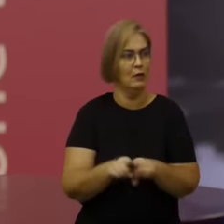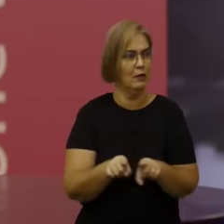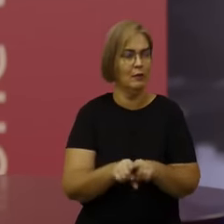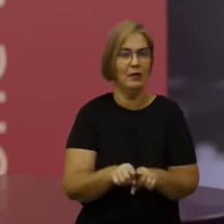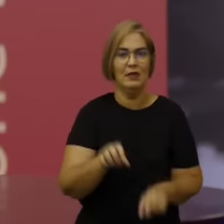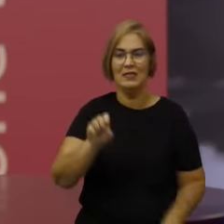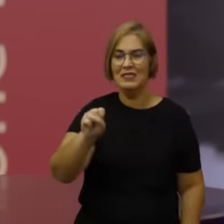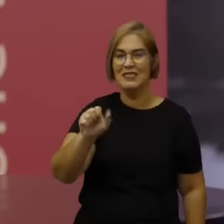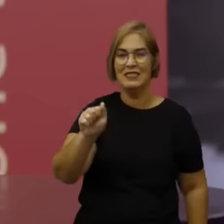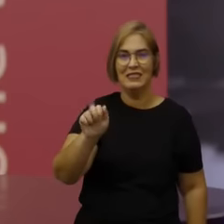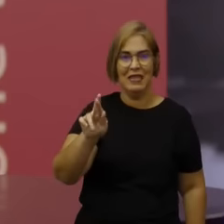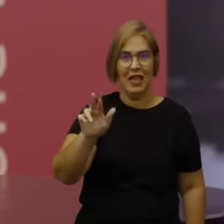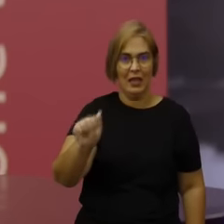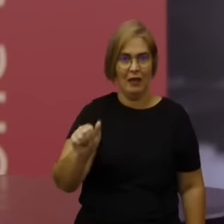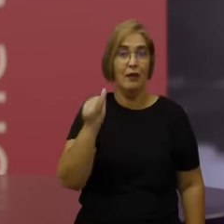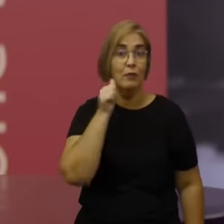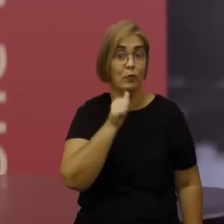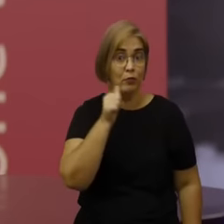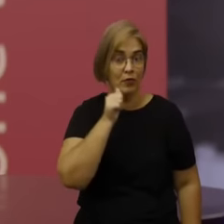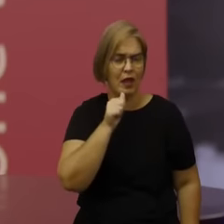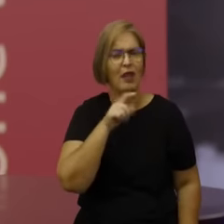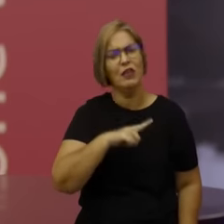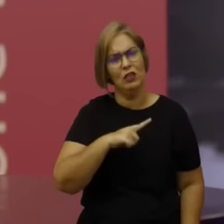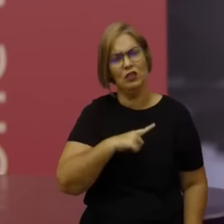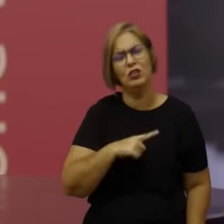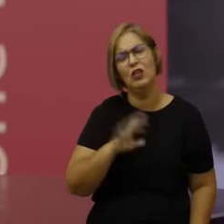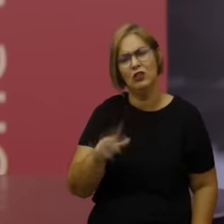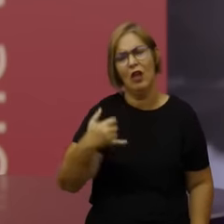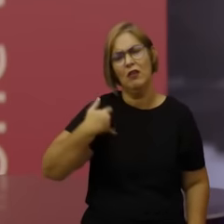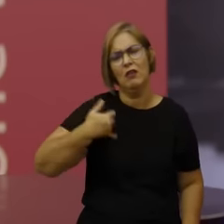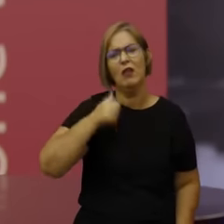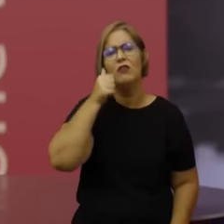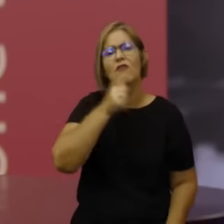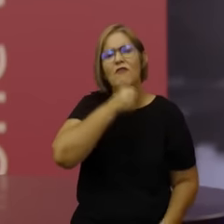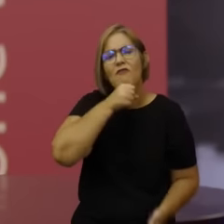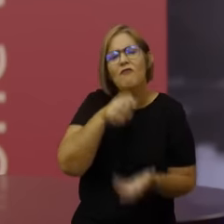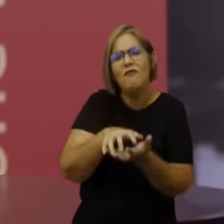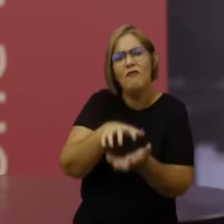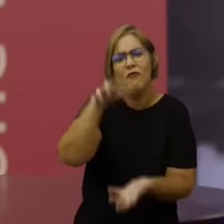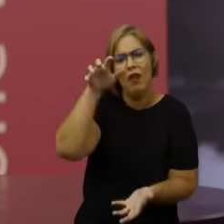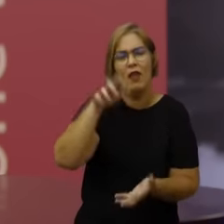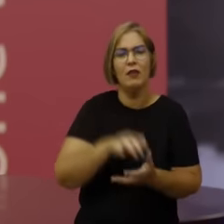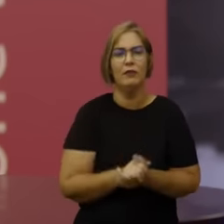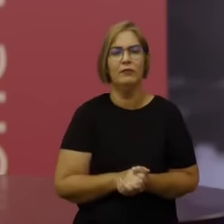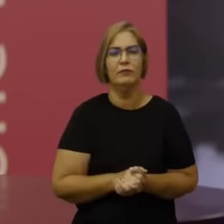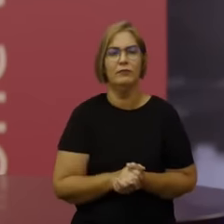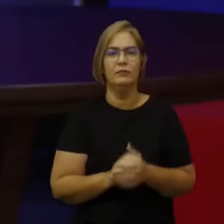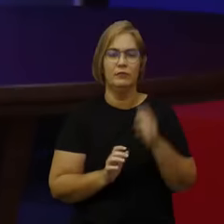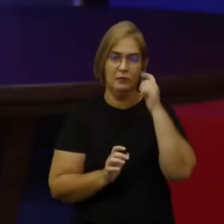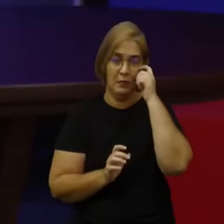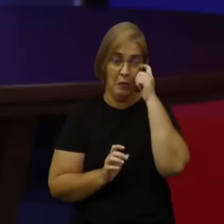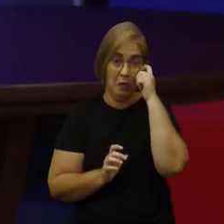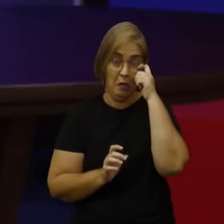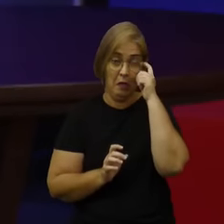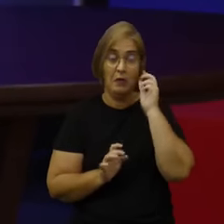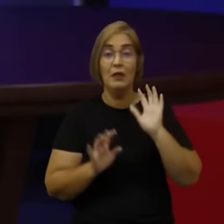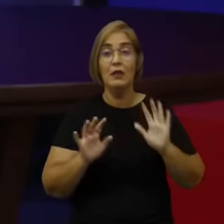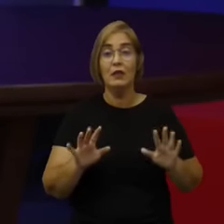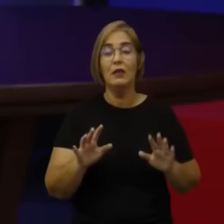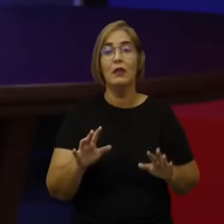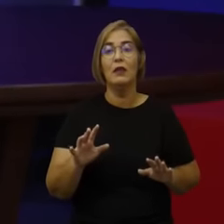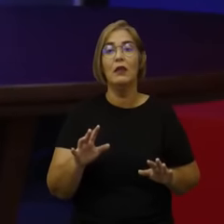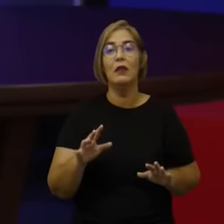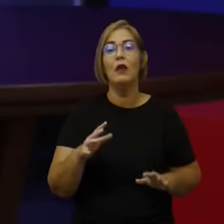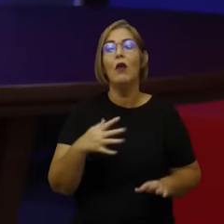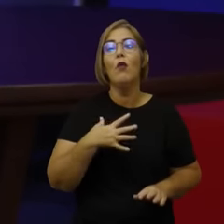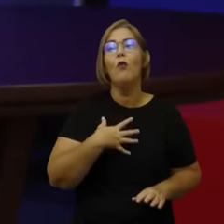mulher tinha eh uma idade avançada. Então, é como se Isaque, que é o seu filho, tivesse sido